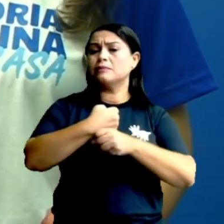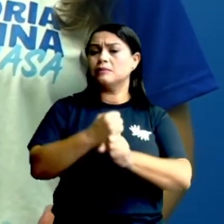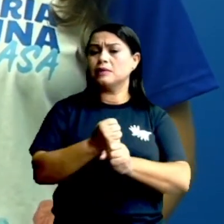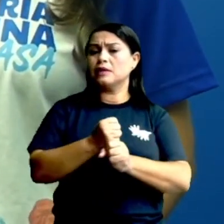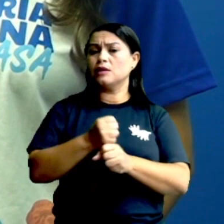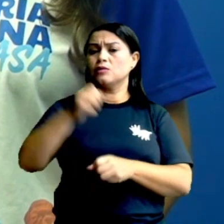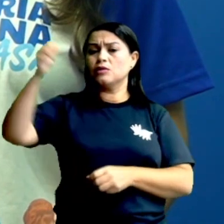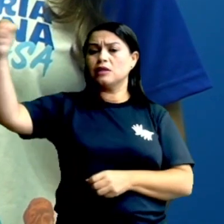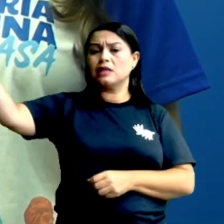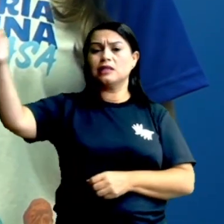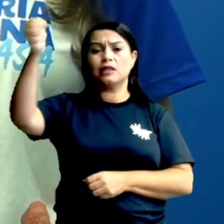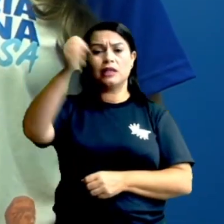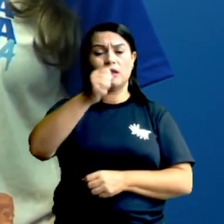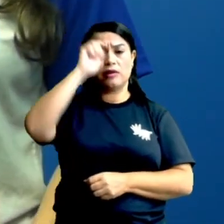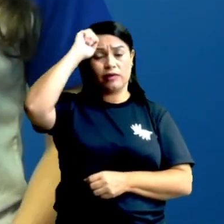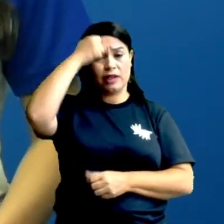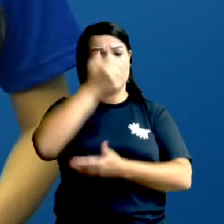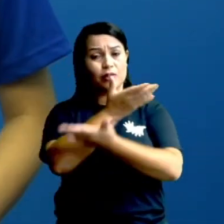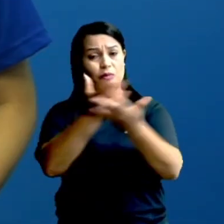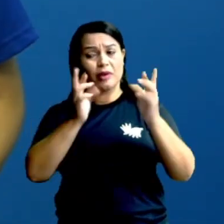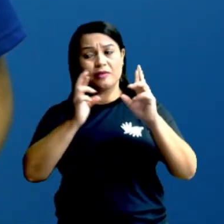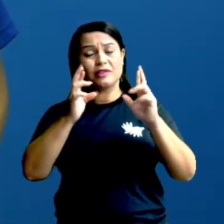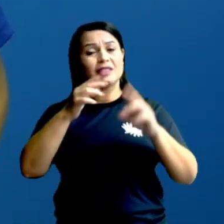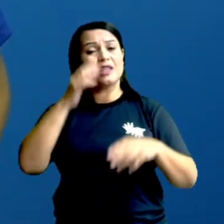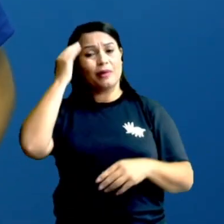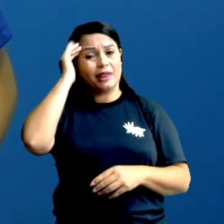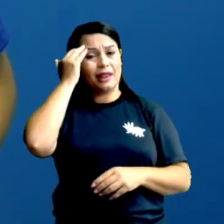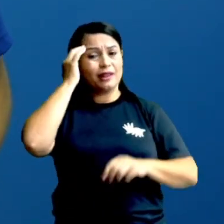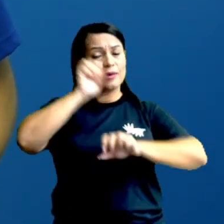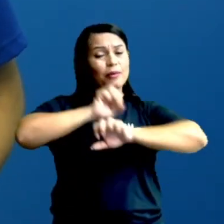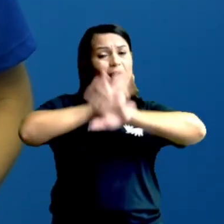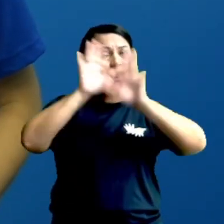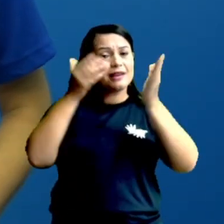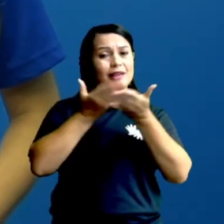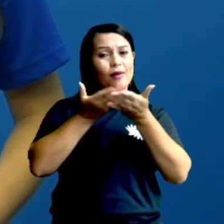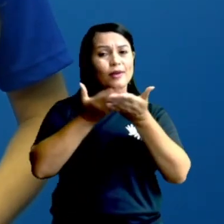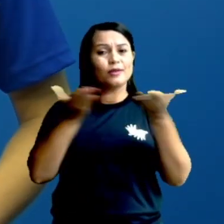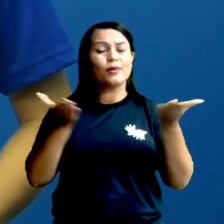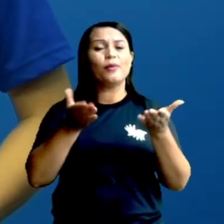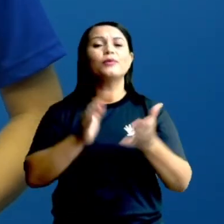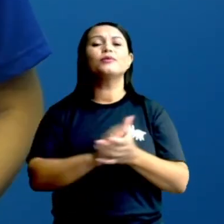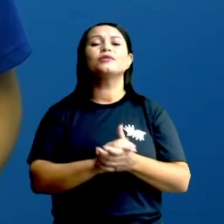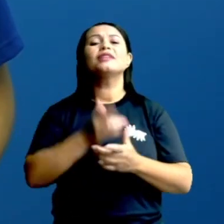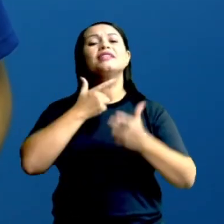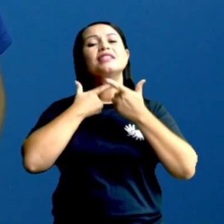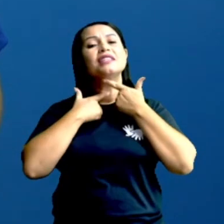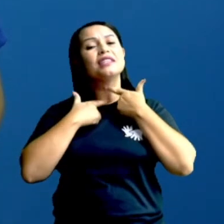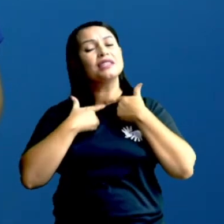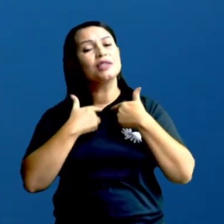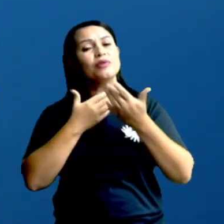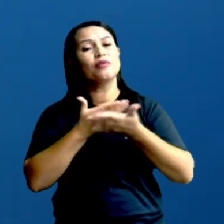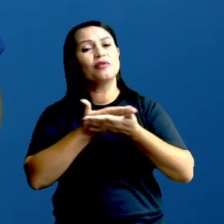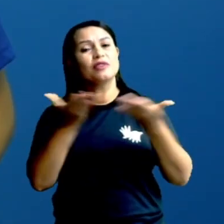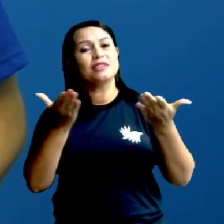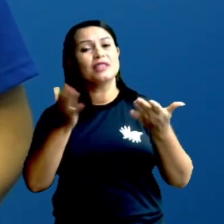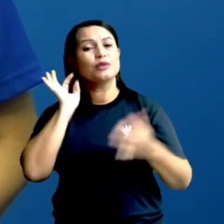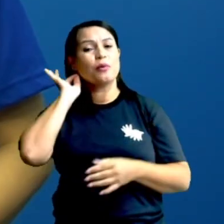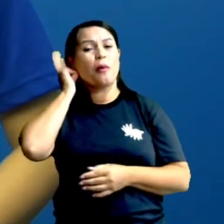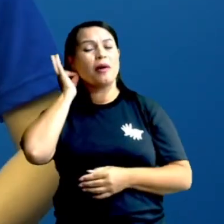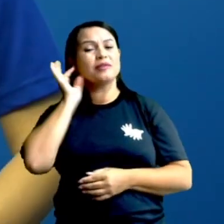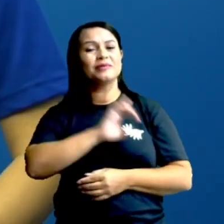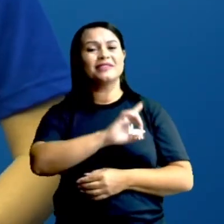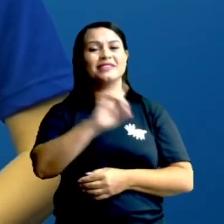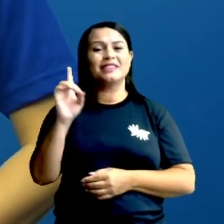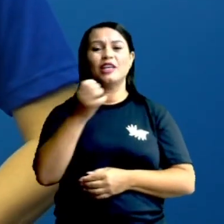africanos. Eu espero que todos vocês tenham compreendido a nossa aula de hoje. Desejo um ótimo